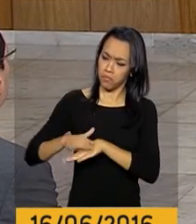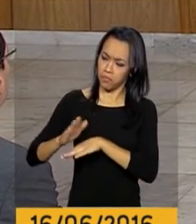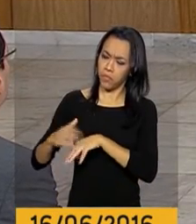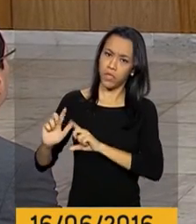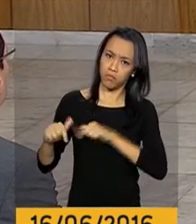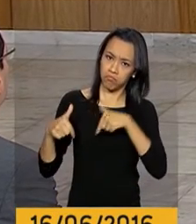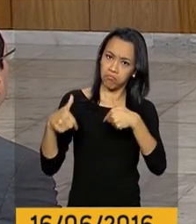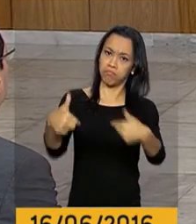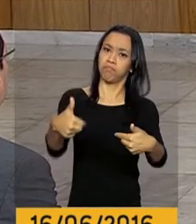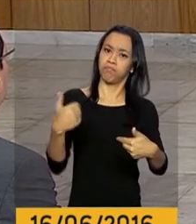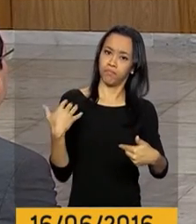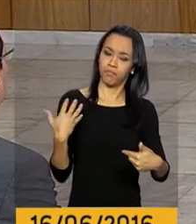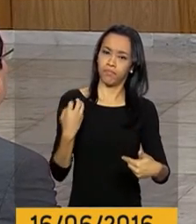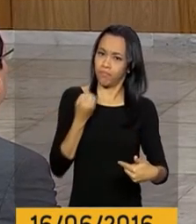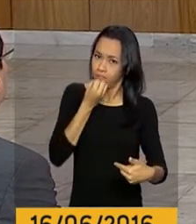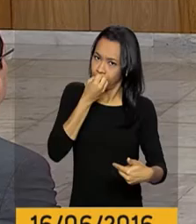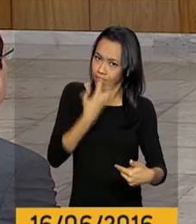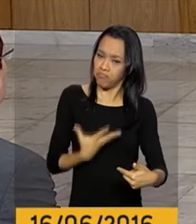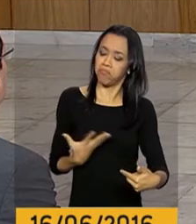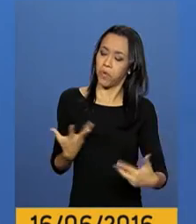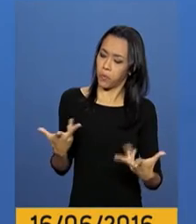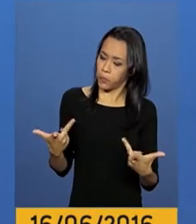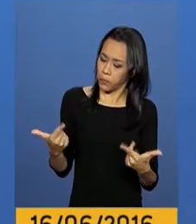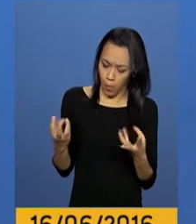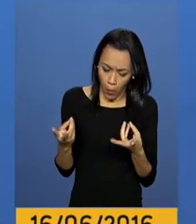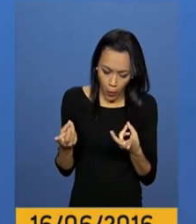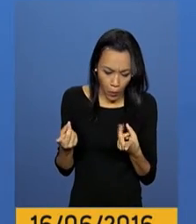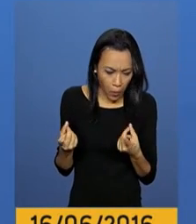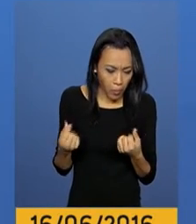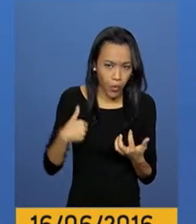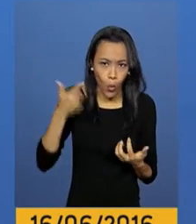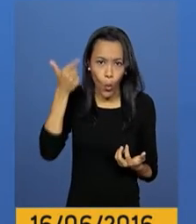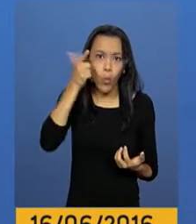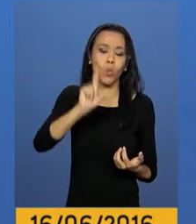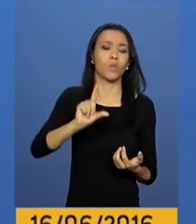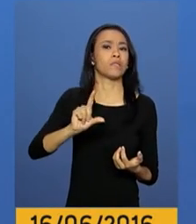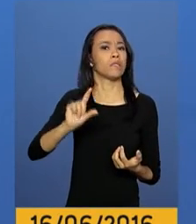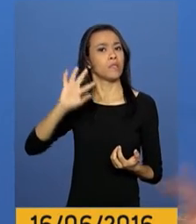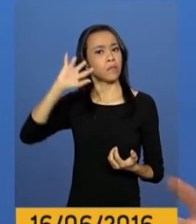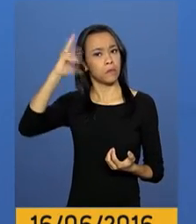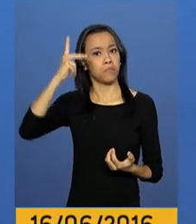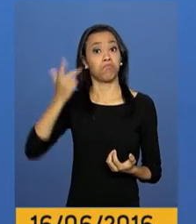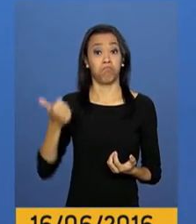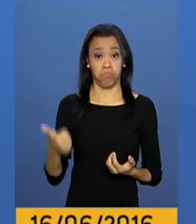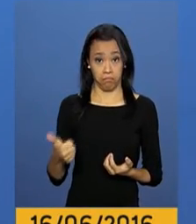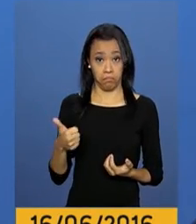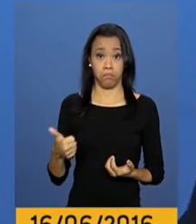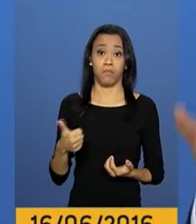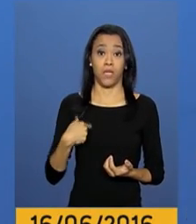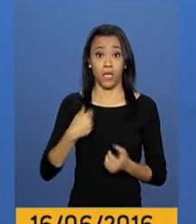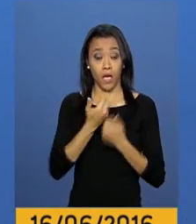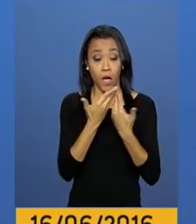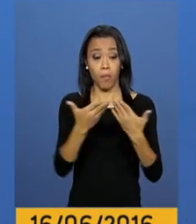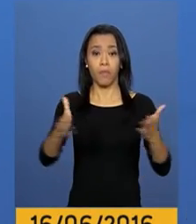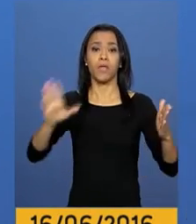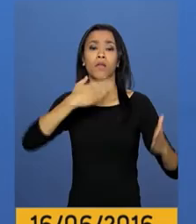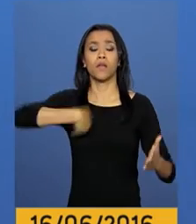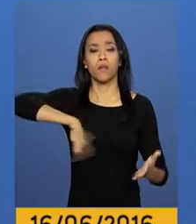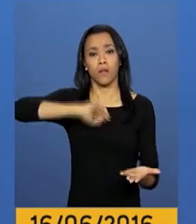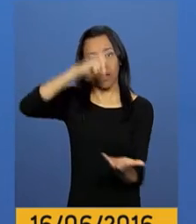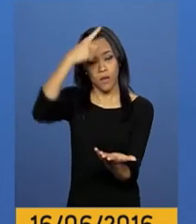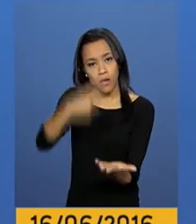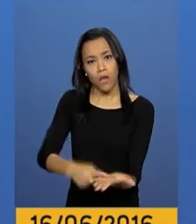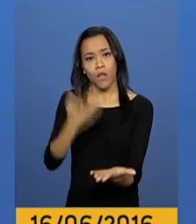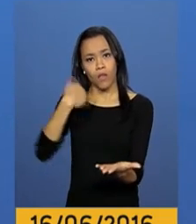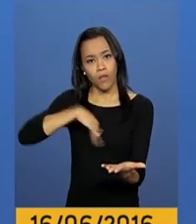iniciativa, por essa belíssima fórmula encontrada que amplia a ideia de que nós estamos voltados